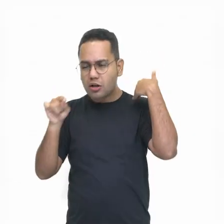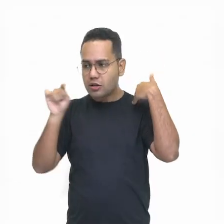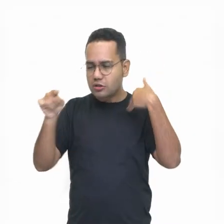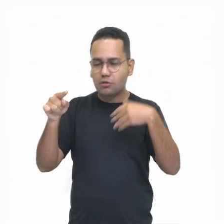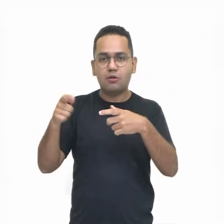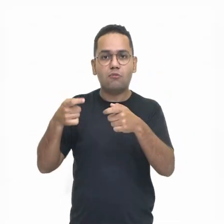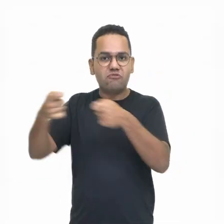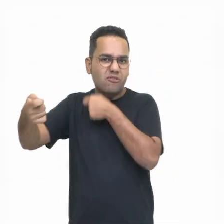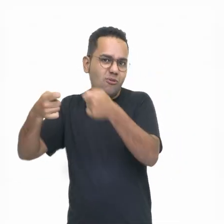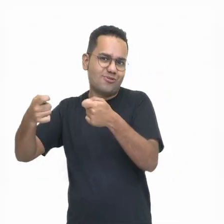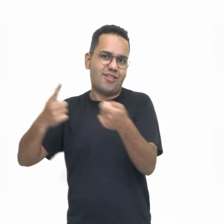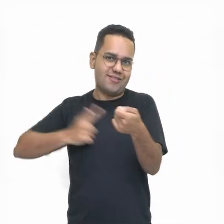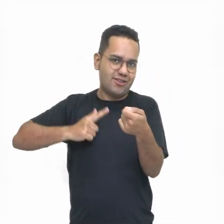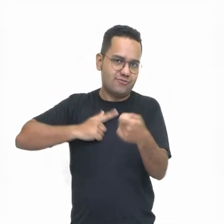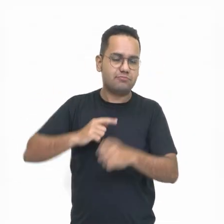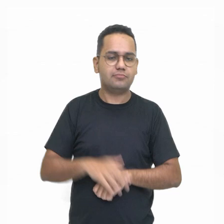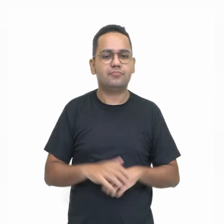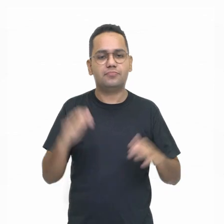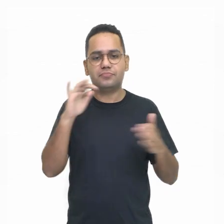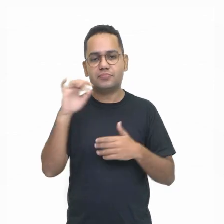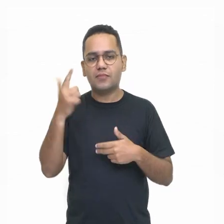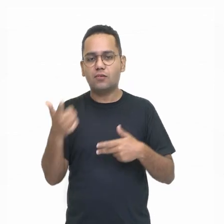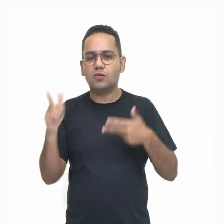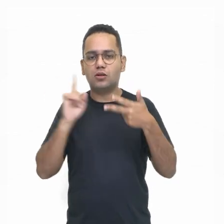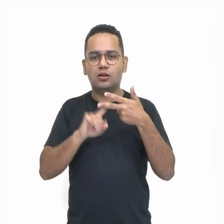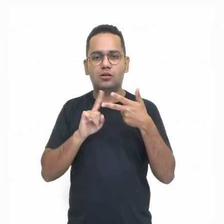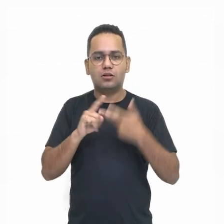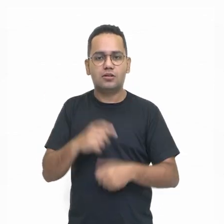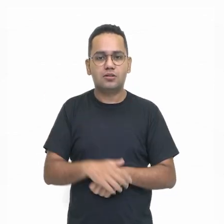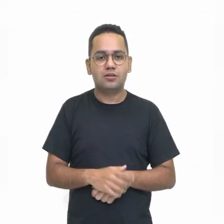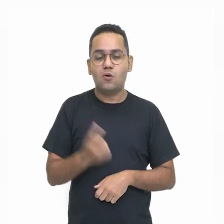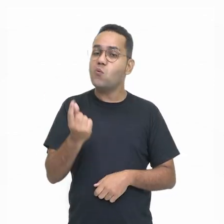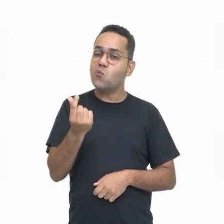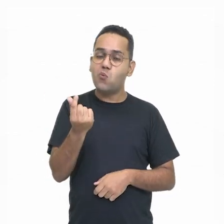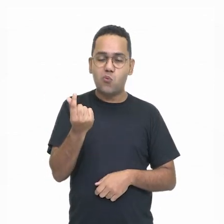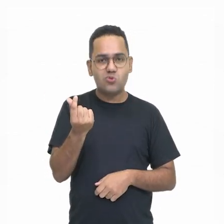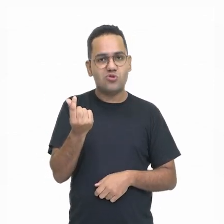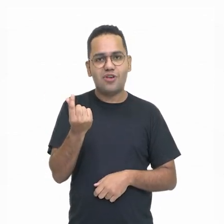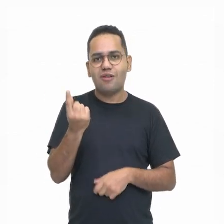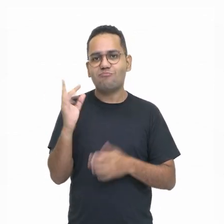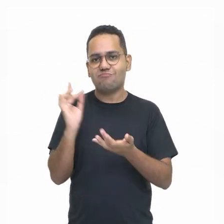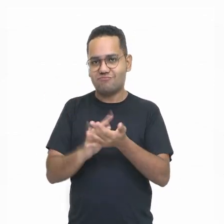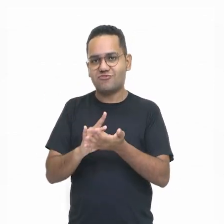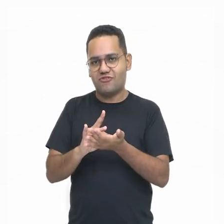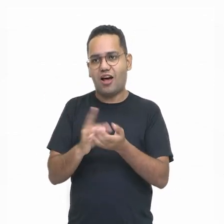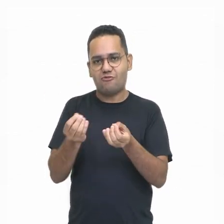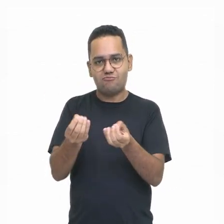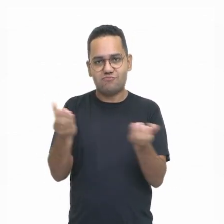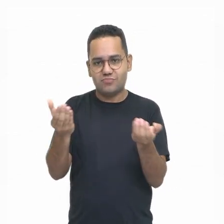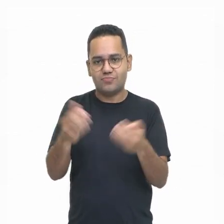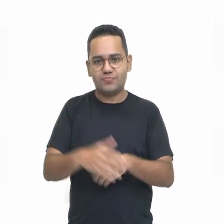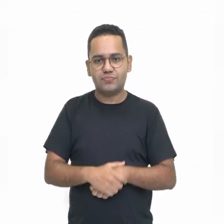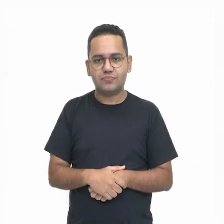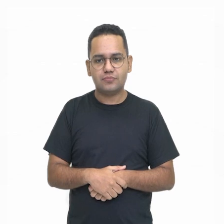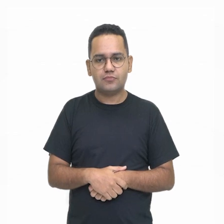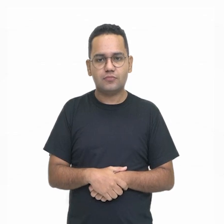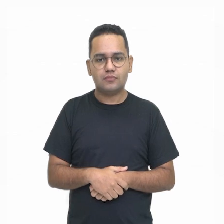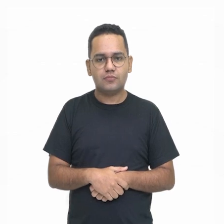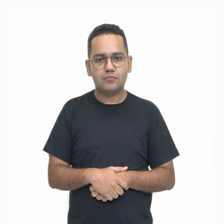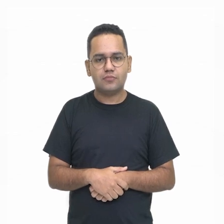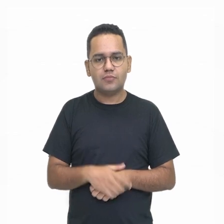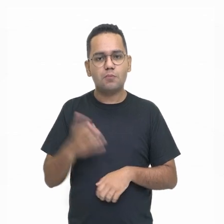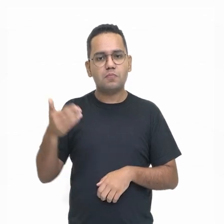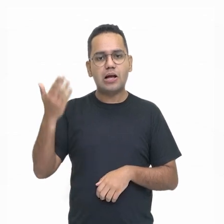fase, de fato, foi lançar a moeda física, tá bom? Enquanto a unidade real de valor era, de certa forma, uma moeda